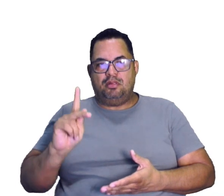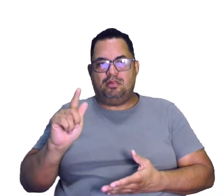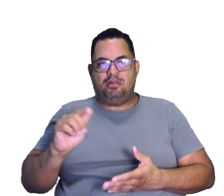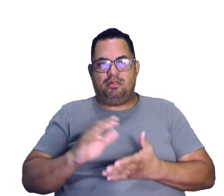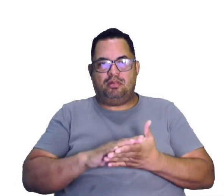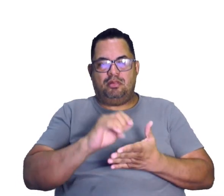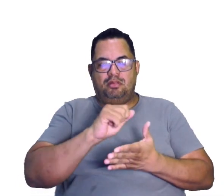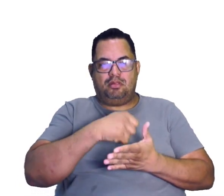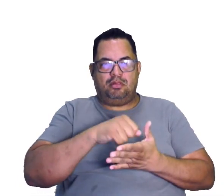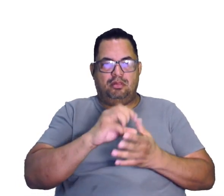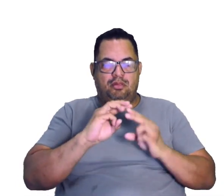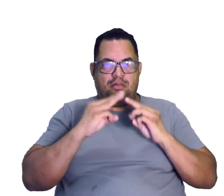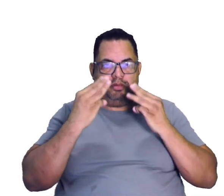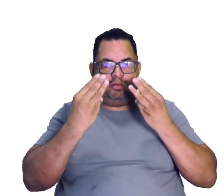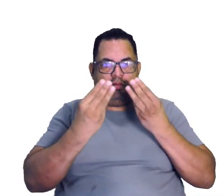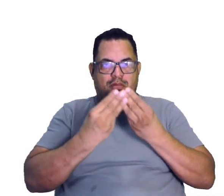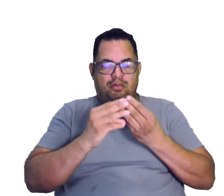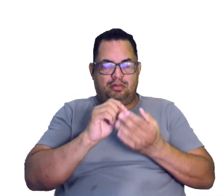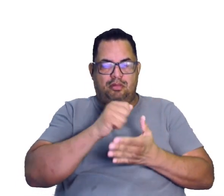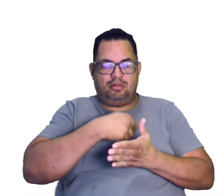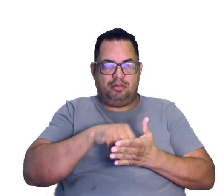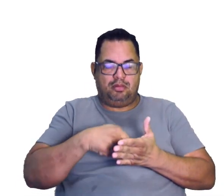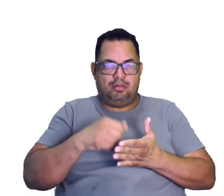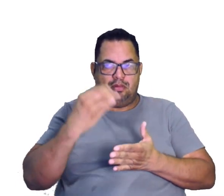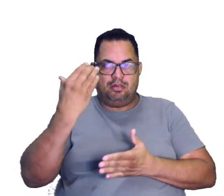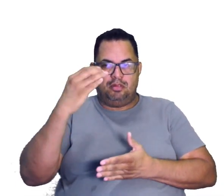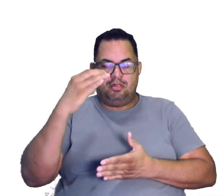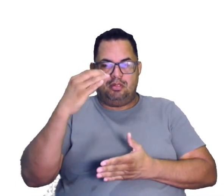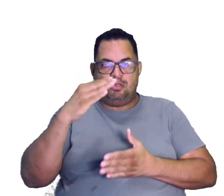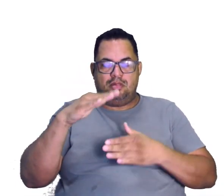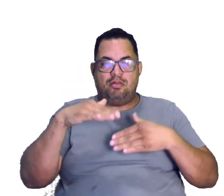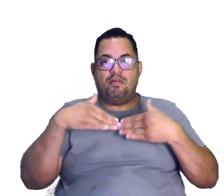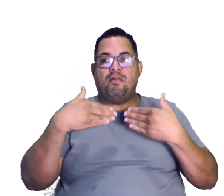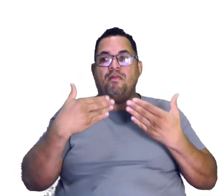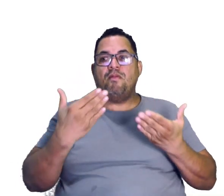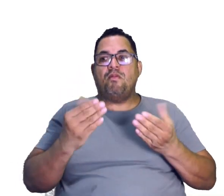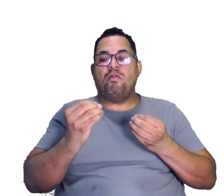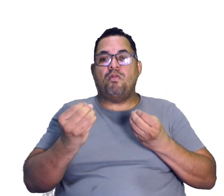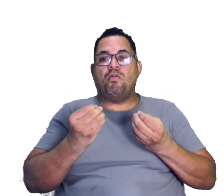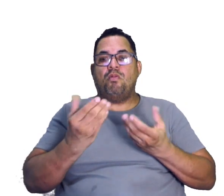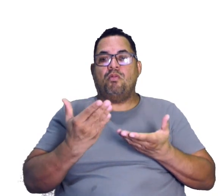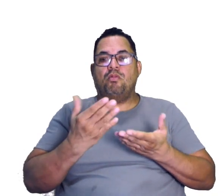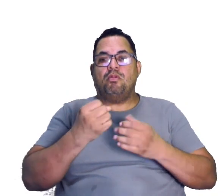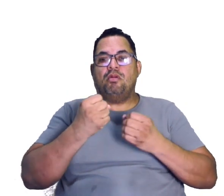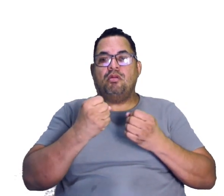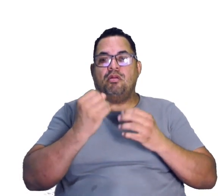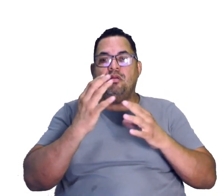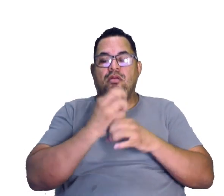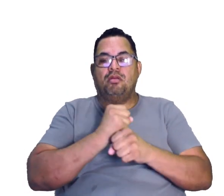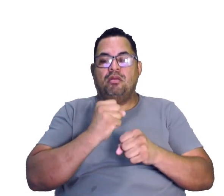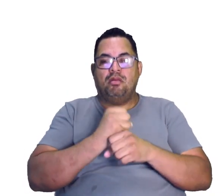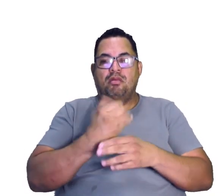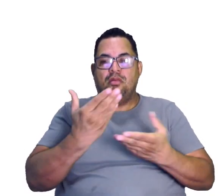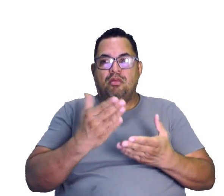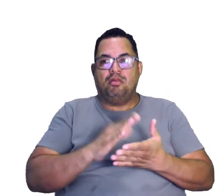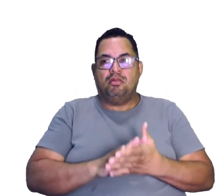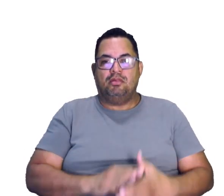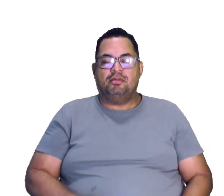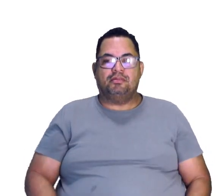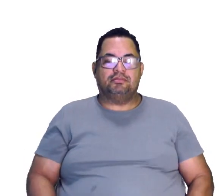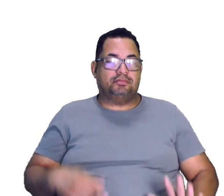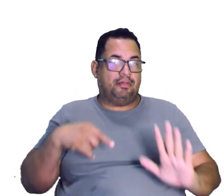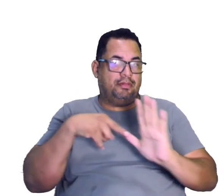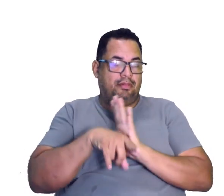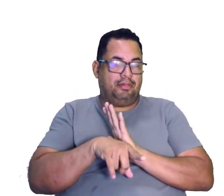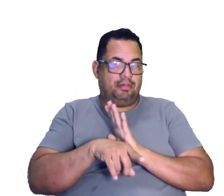Escrevendo a massa da baleia em notação científica, como é que fica? Ele não está